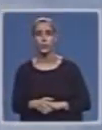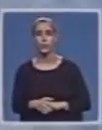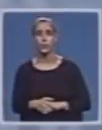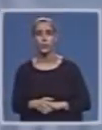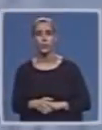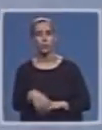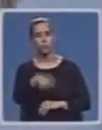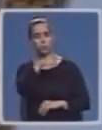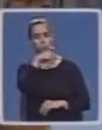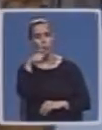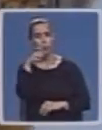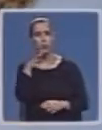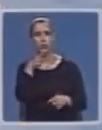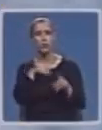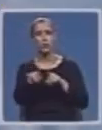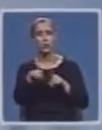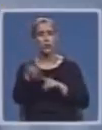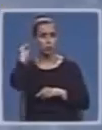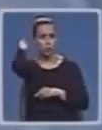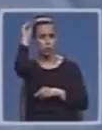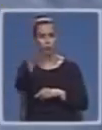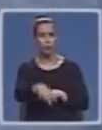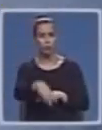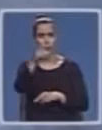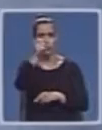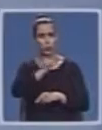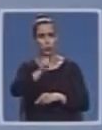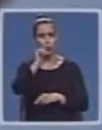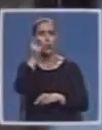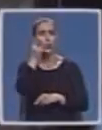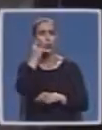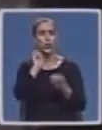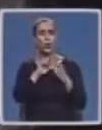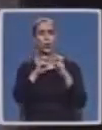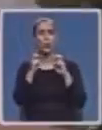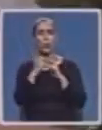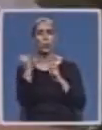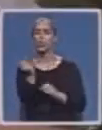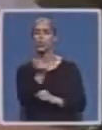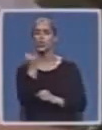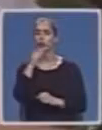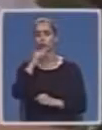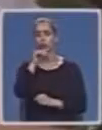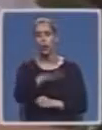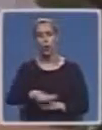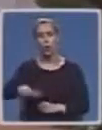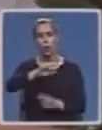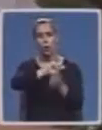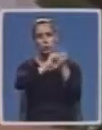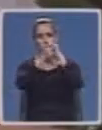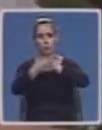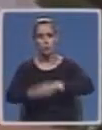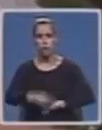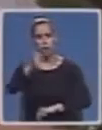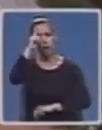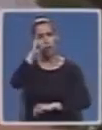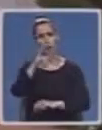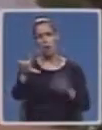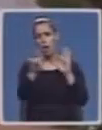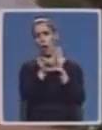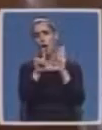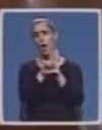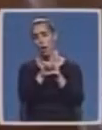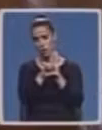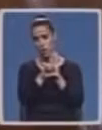O compromisso dos deputados da República eleitos pelos Açores é conhecer os problemas das instituições locais e transformá-los em iniciativas